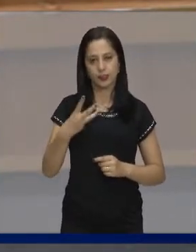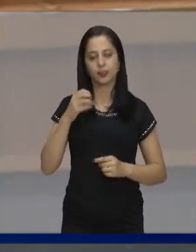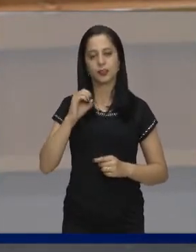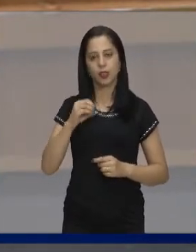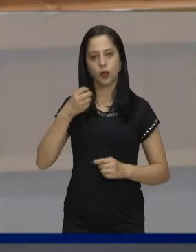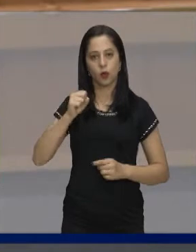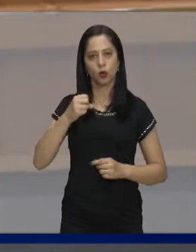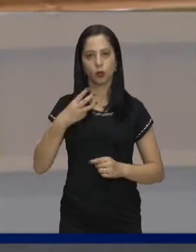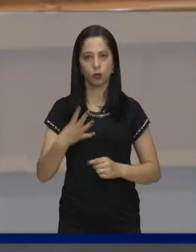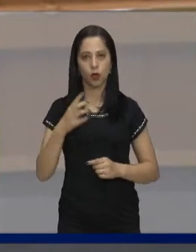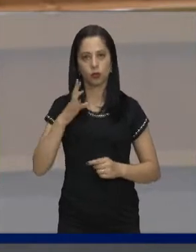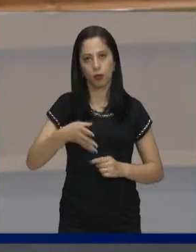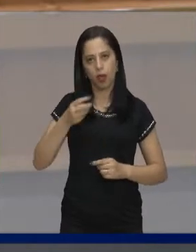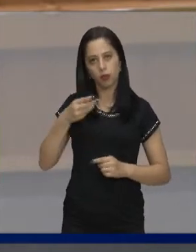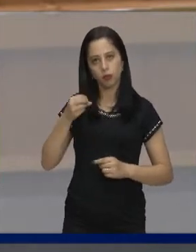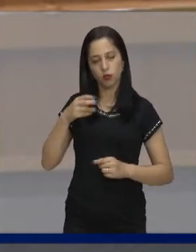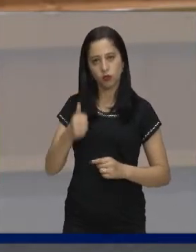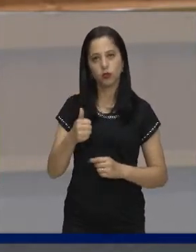13084/2021,